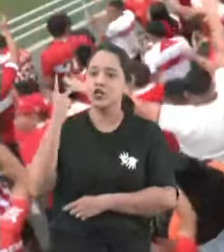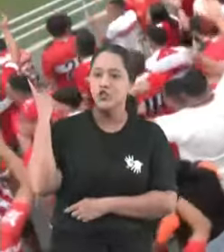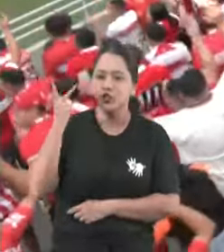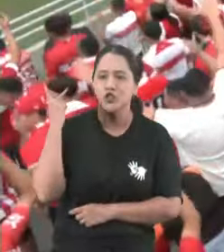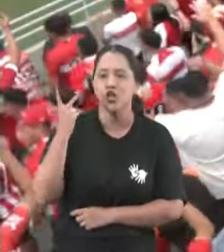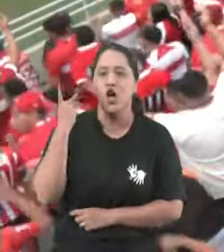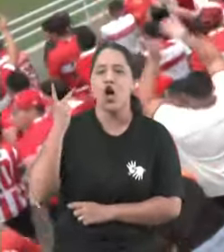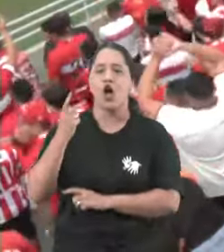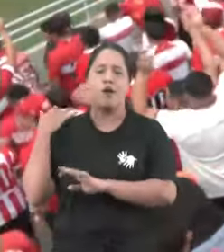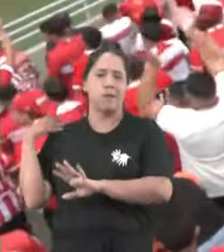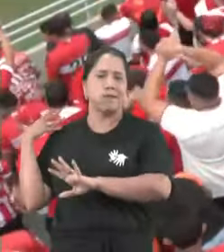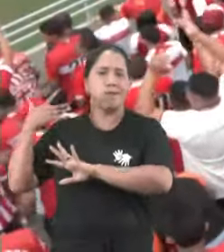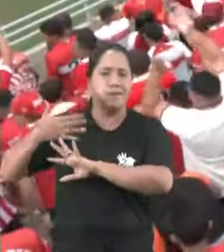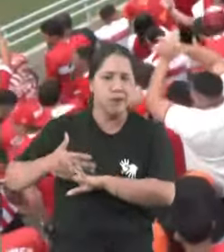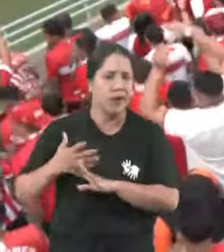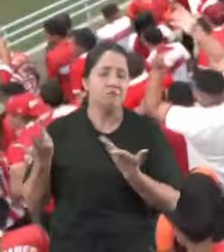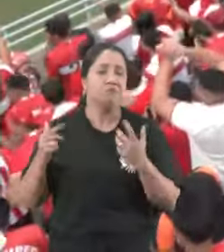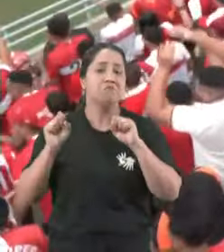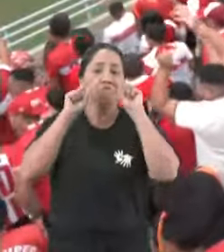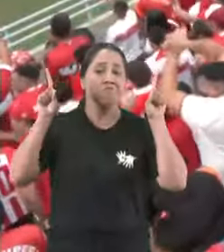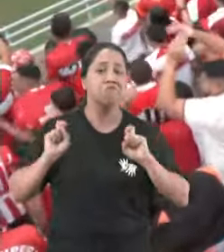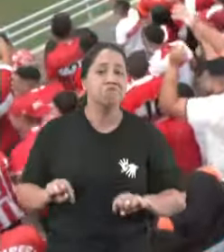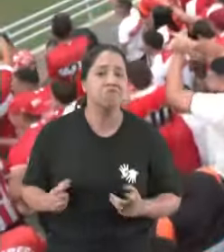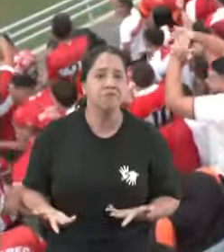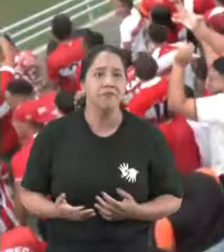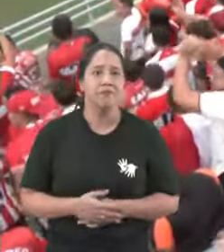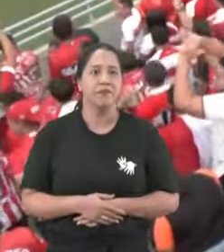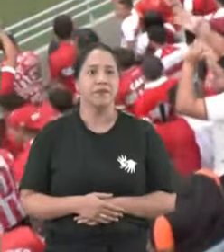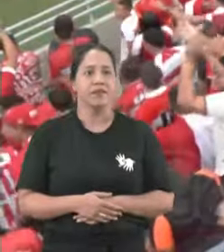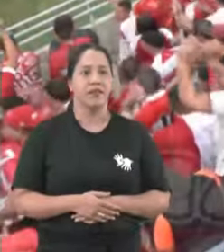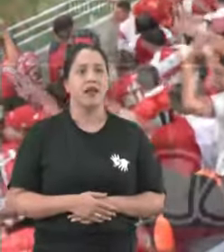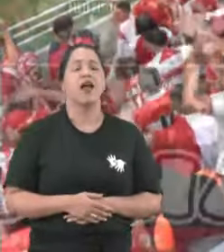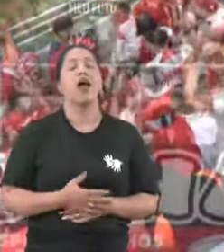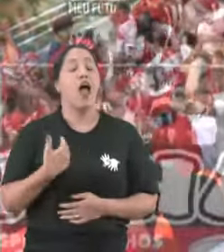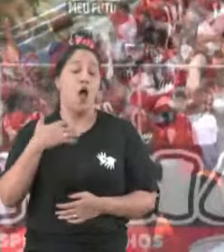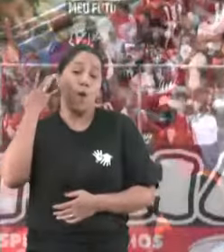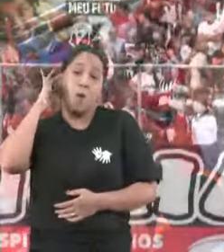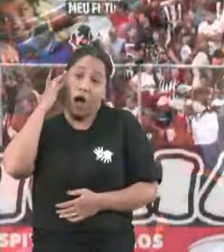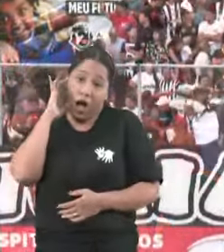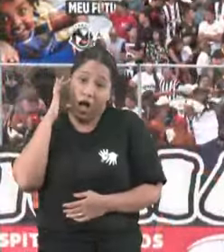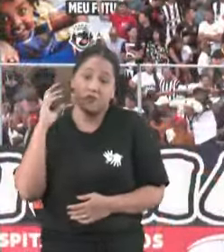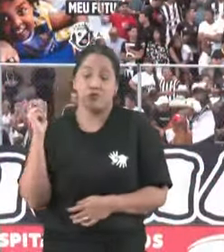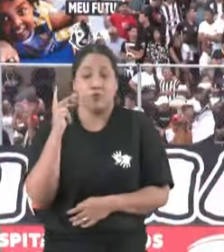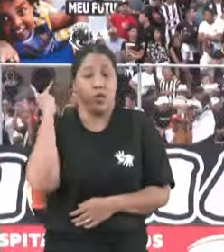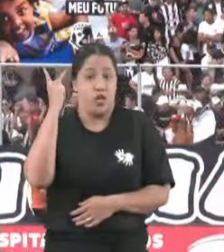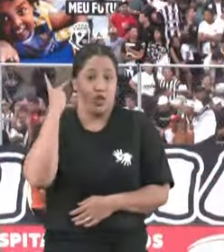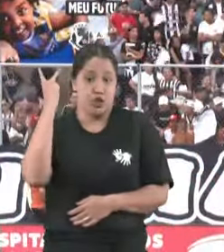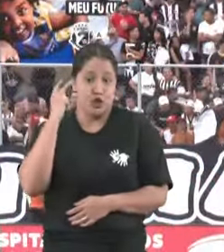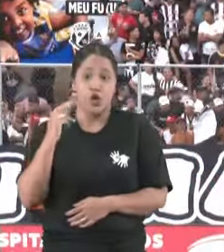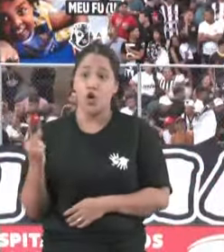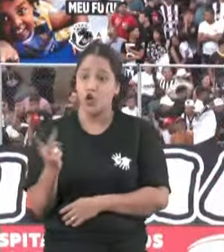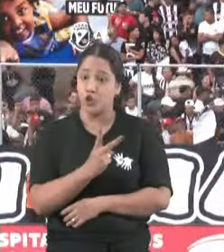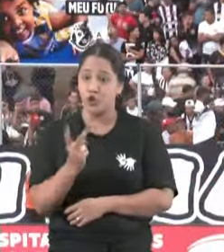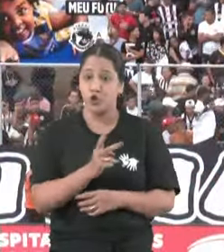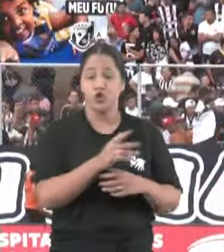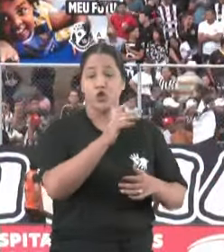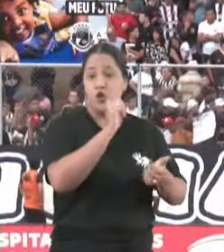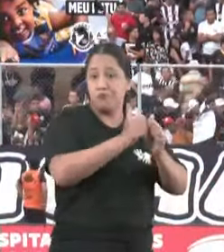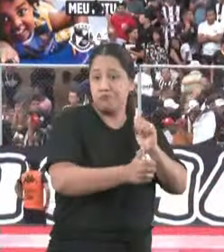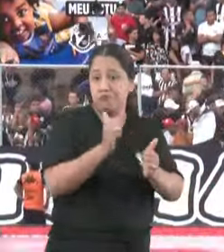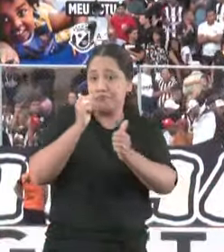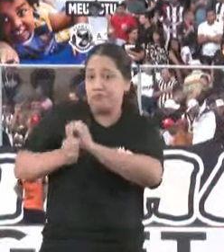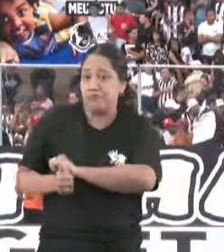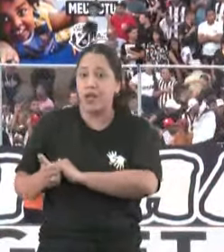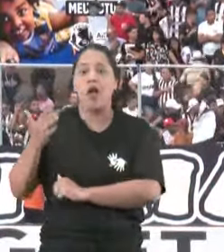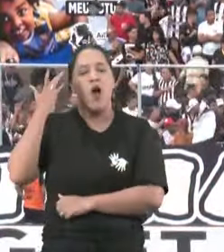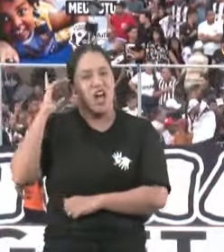grande, isso tudo está em aberto? Eu acho que pela história grande dos dois times, acho que há